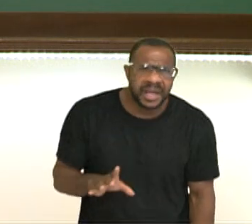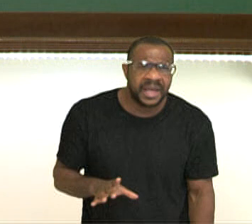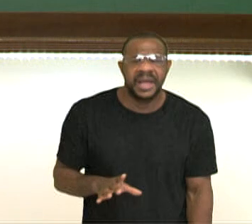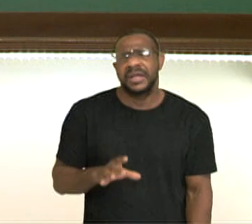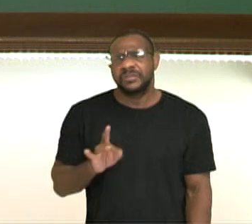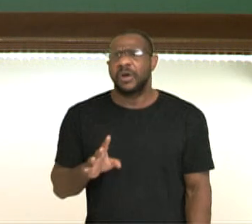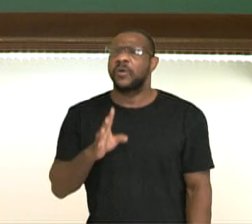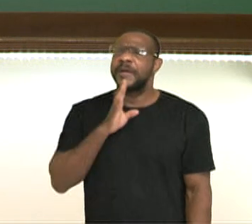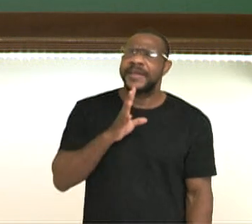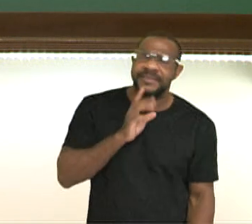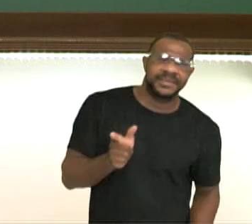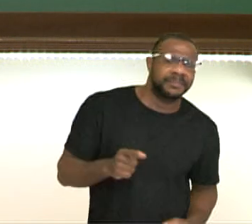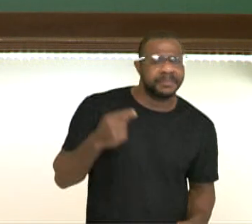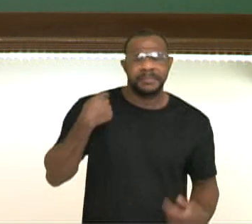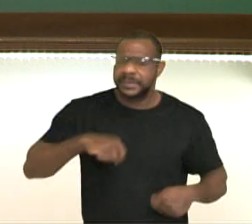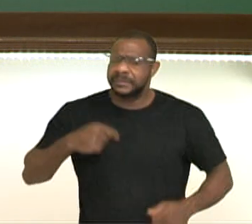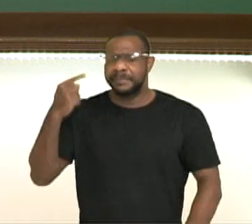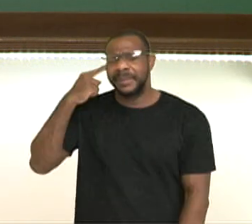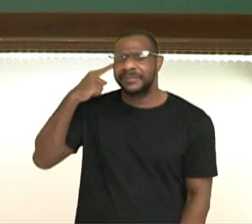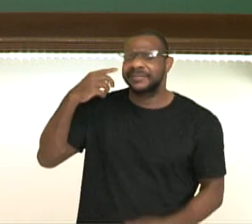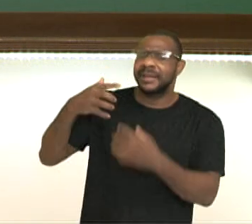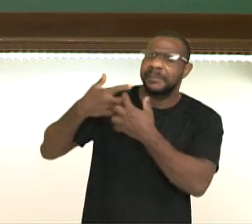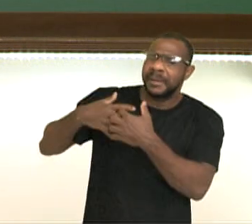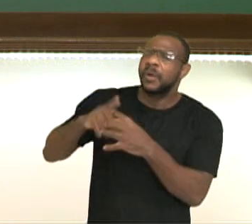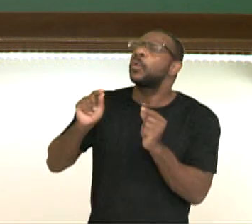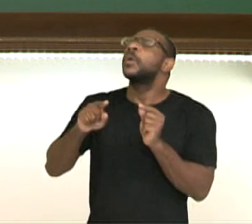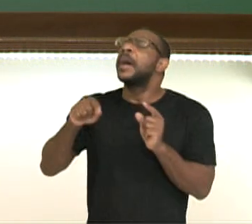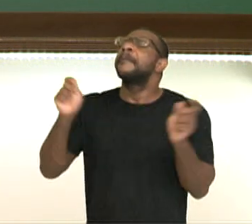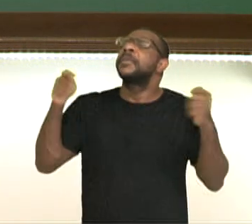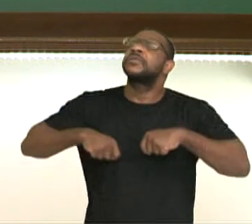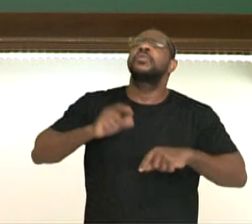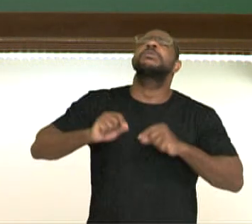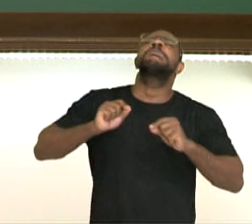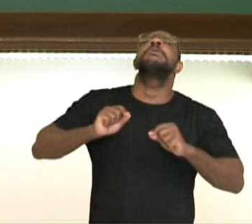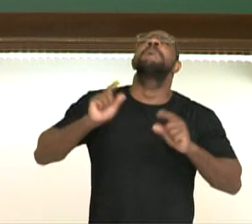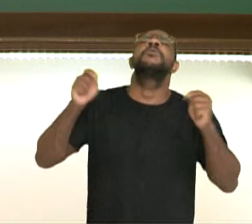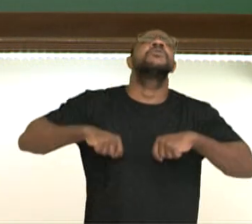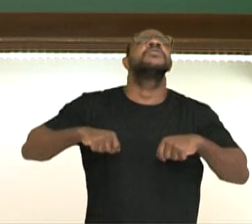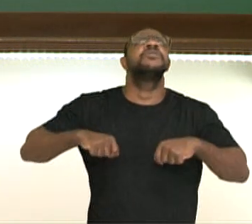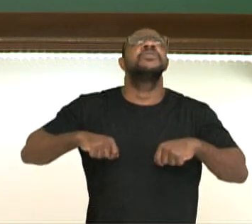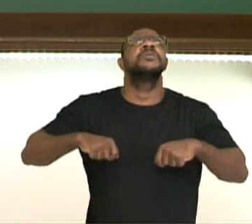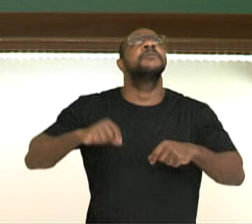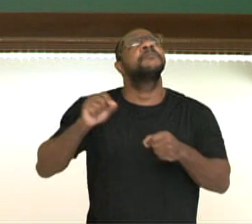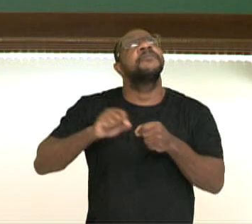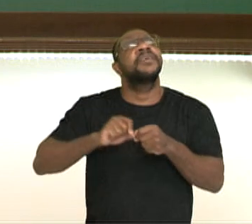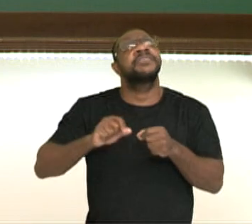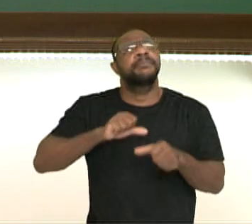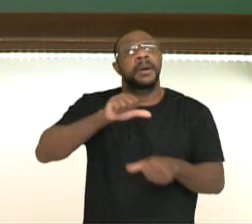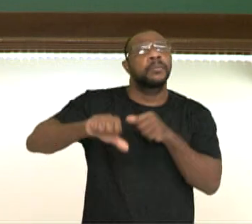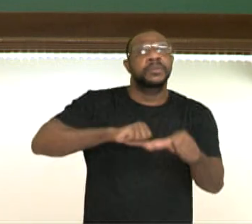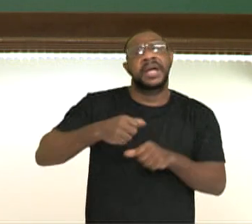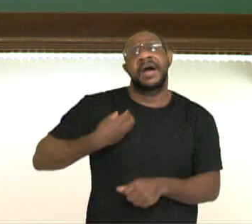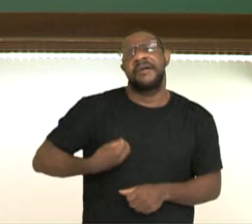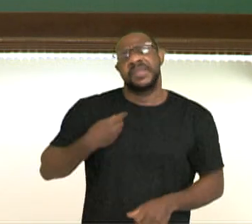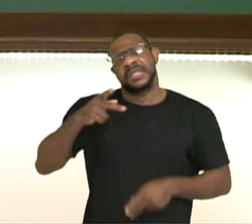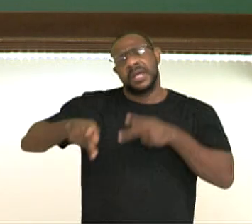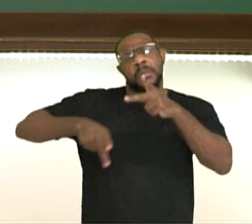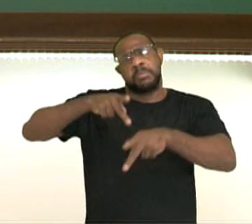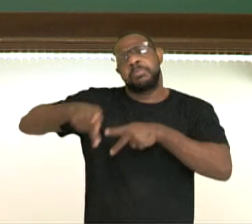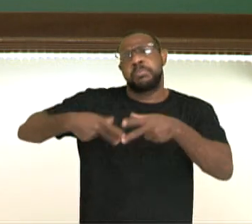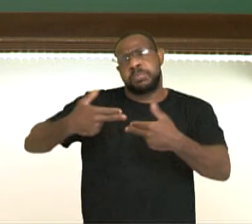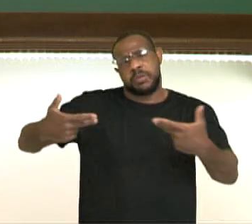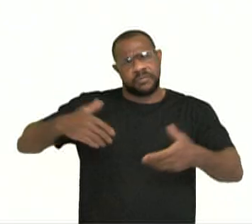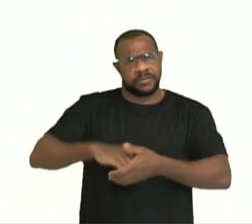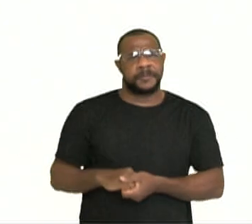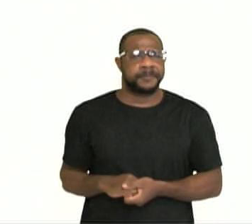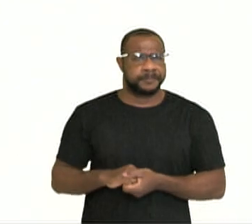mas levar uma reflexão do que é possível ser feito para mudar essa condição da população. Então, aula importantíssima, venham